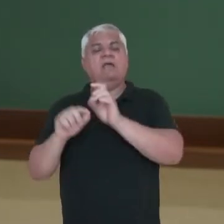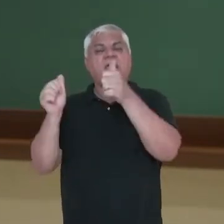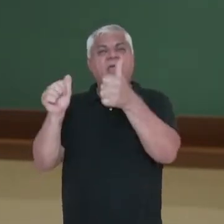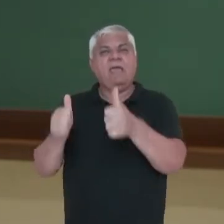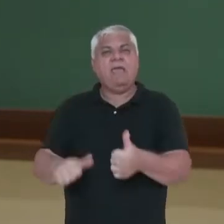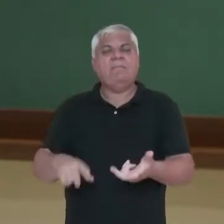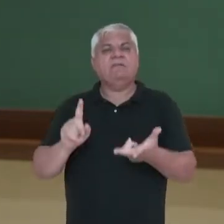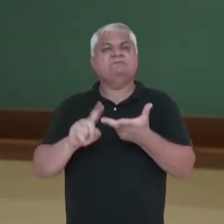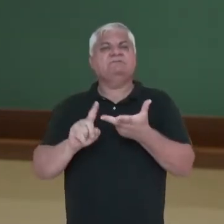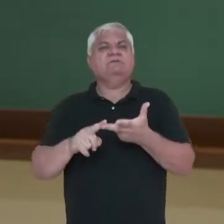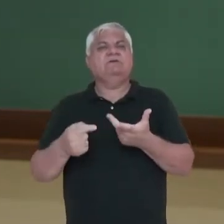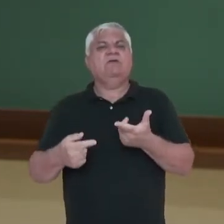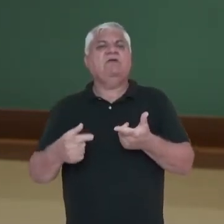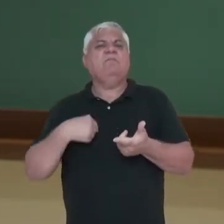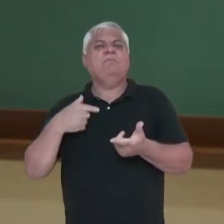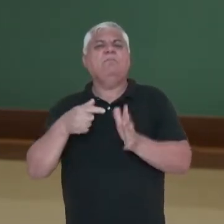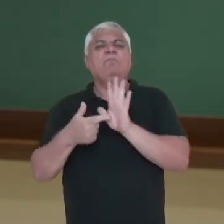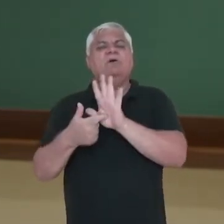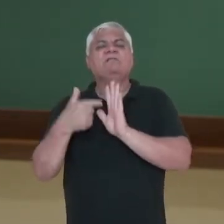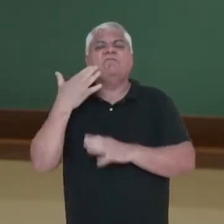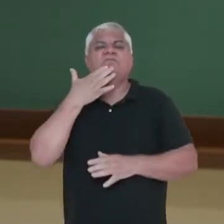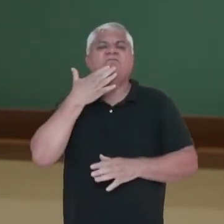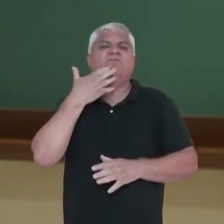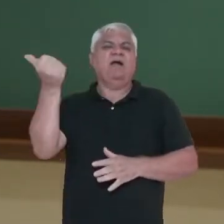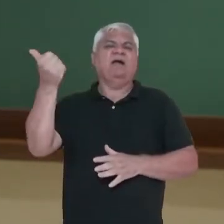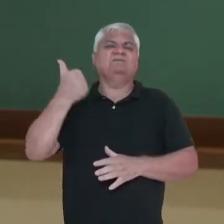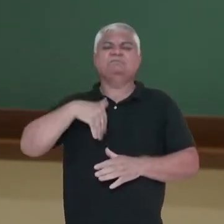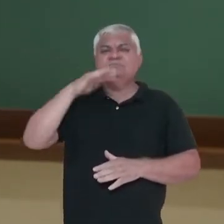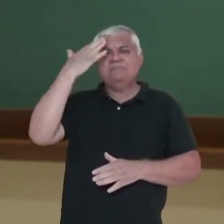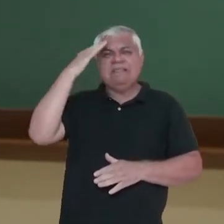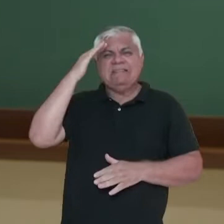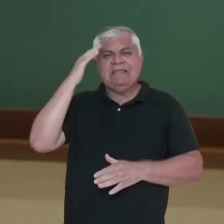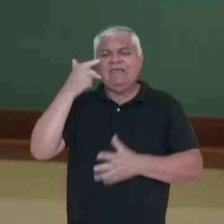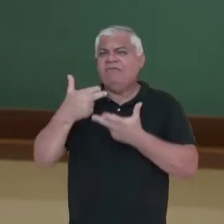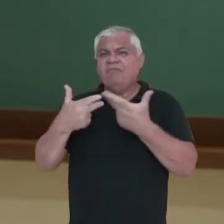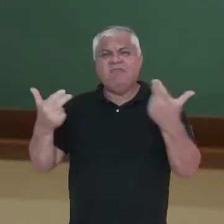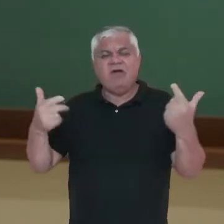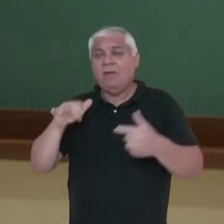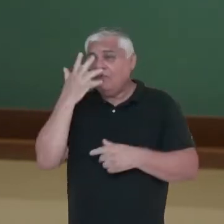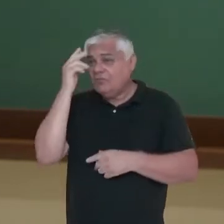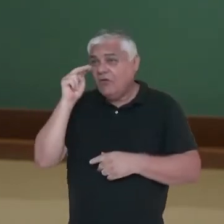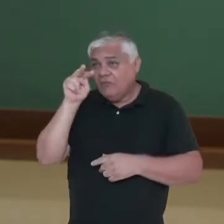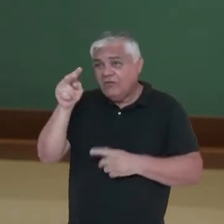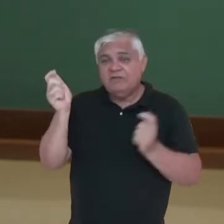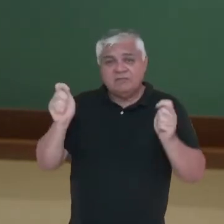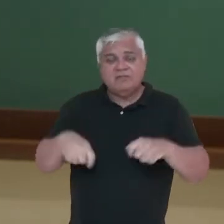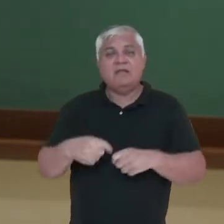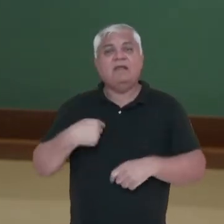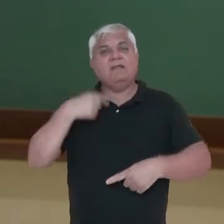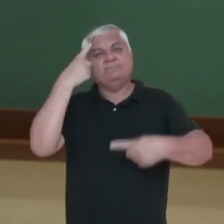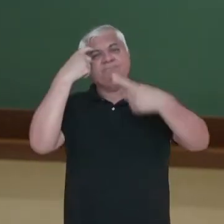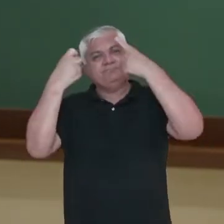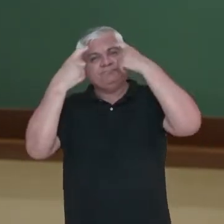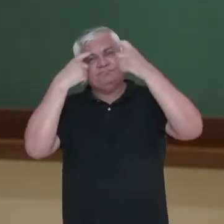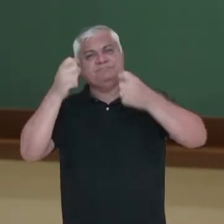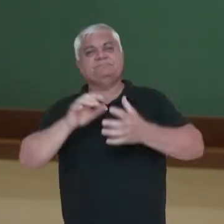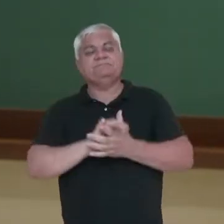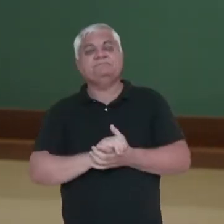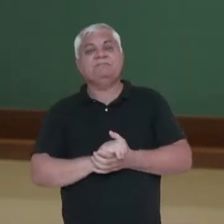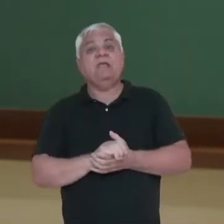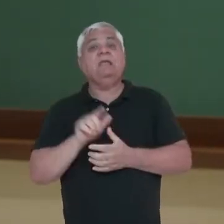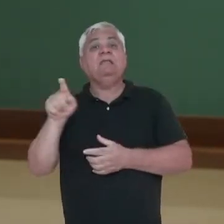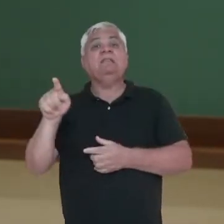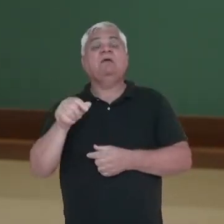utilizar ele achava que eram mais fácil e compreensão de várias massas e decidiu fazer várias intervenções dessa forma